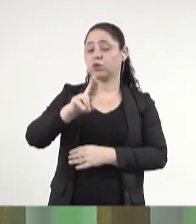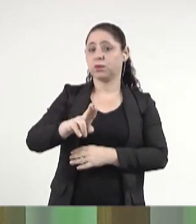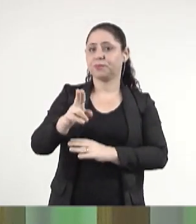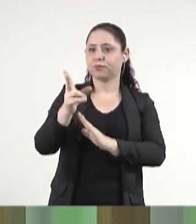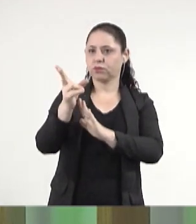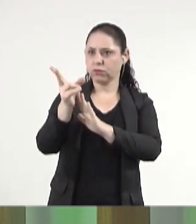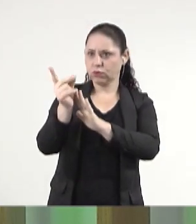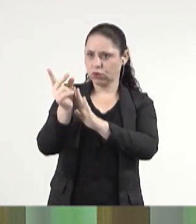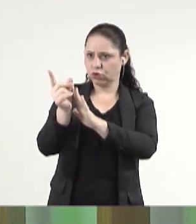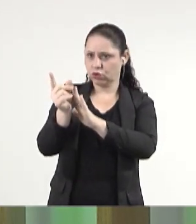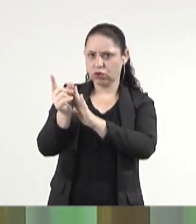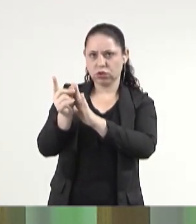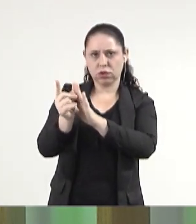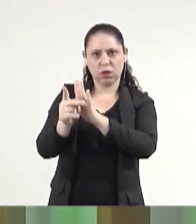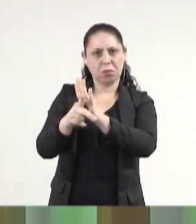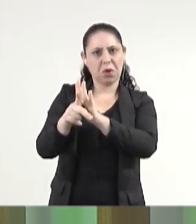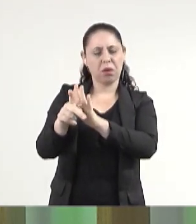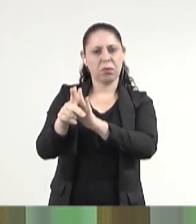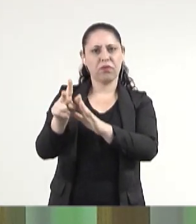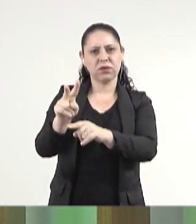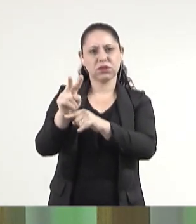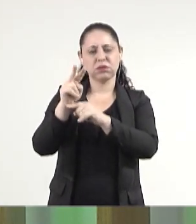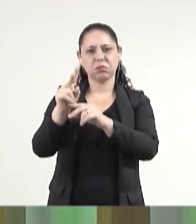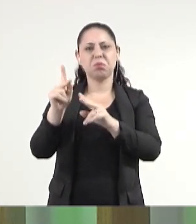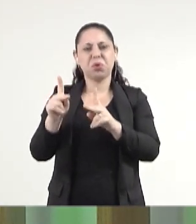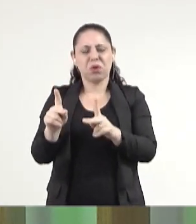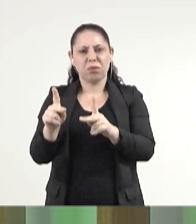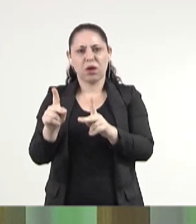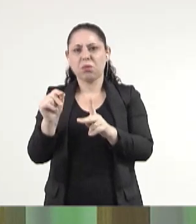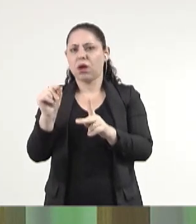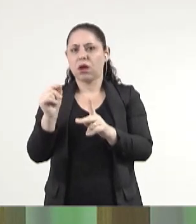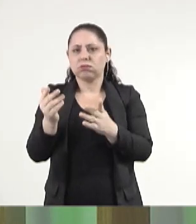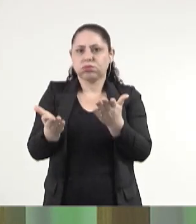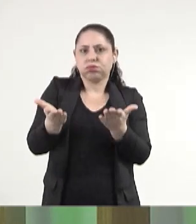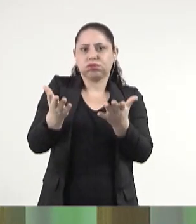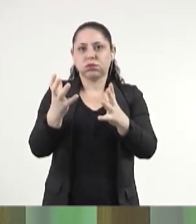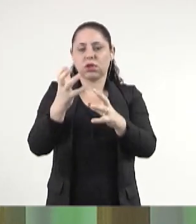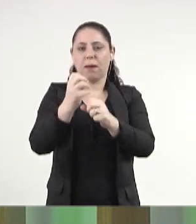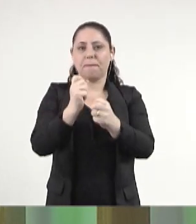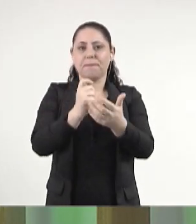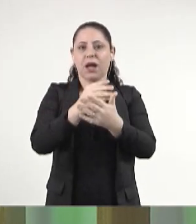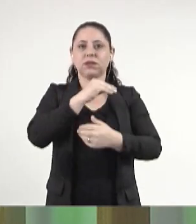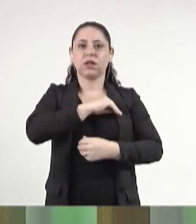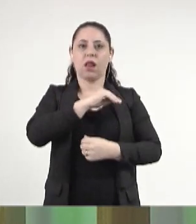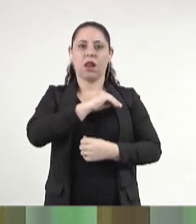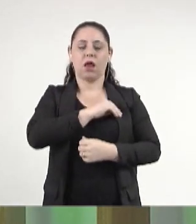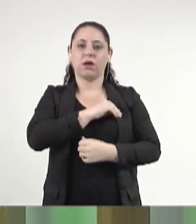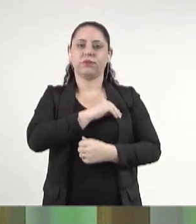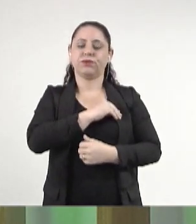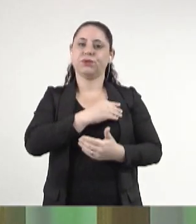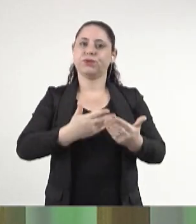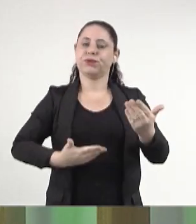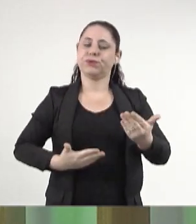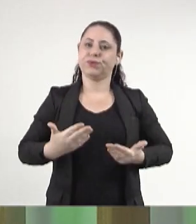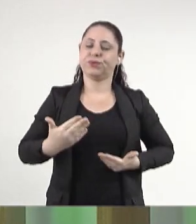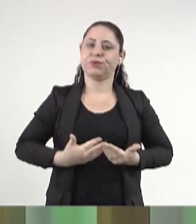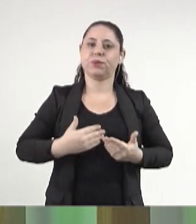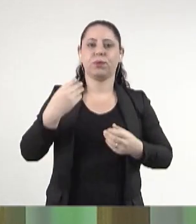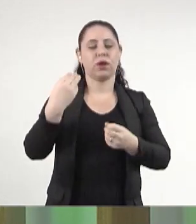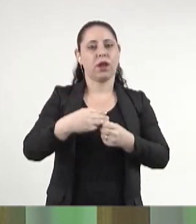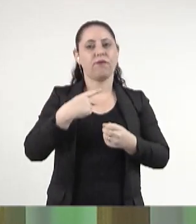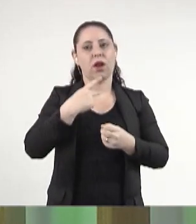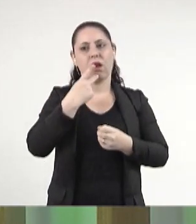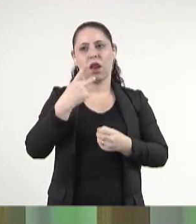recursos definidos e obtidos por meio de um financiamento público para equilibrar as contas do município. Essa é a alegação do deputado Paulo Duarte,